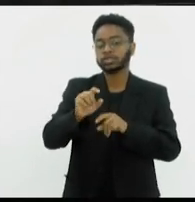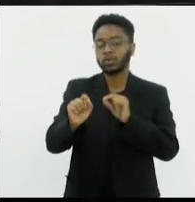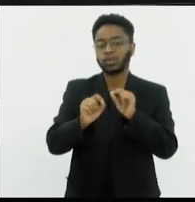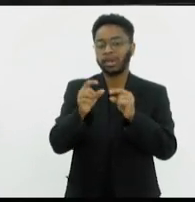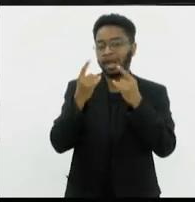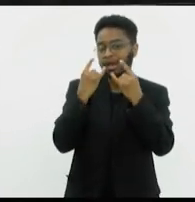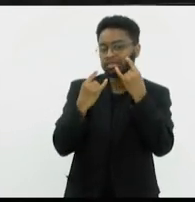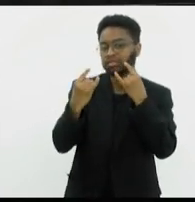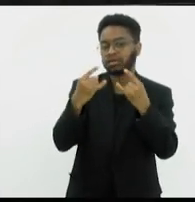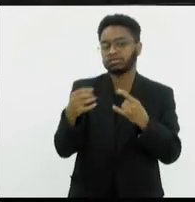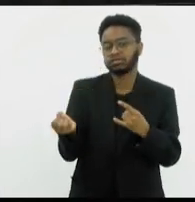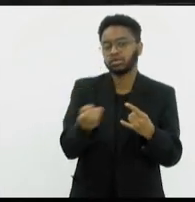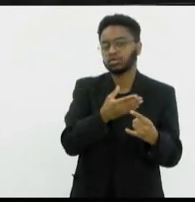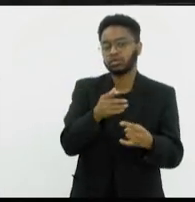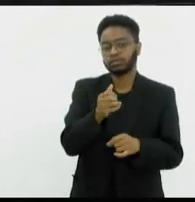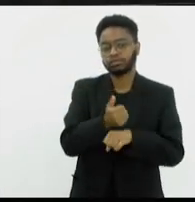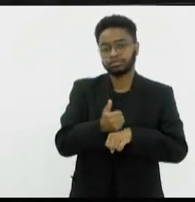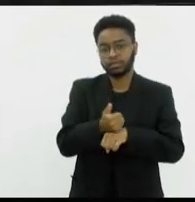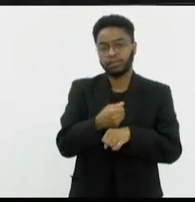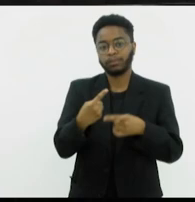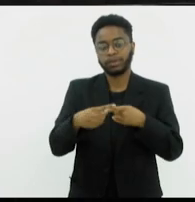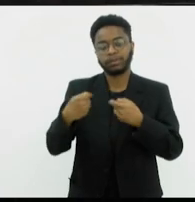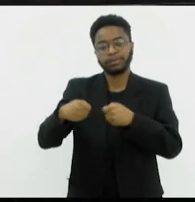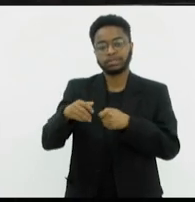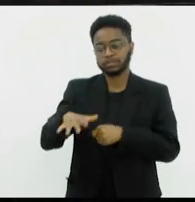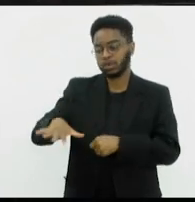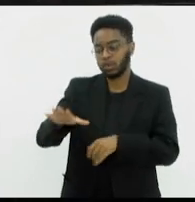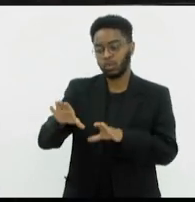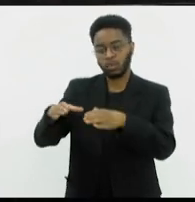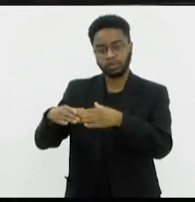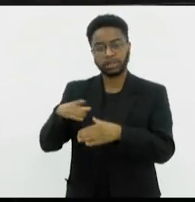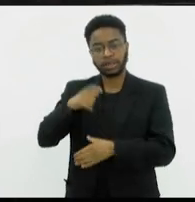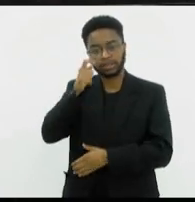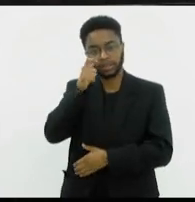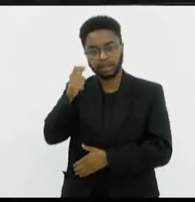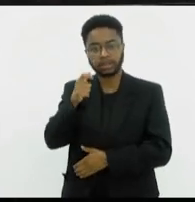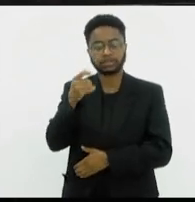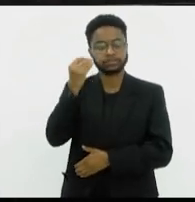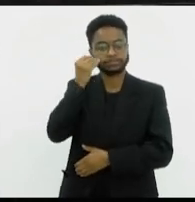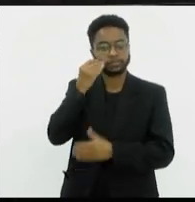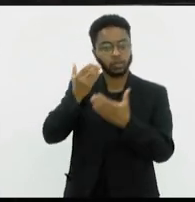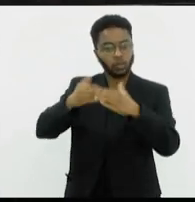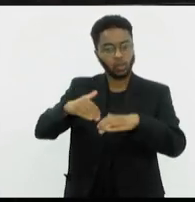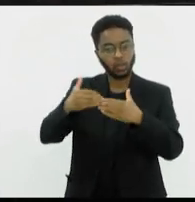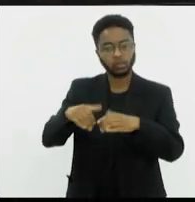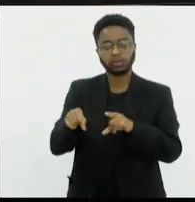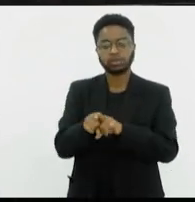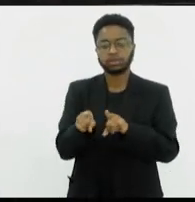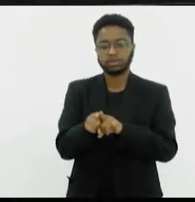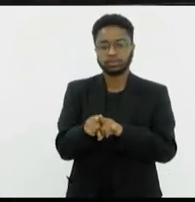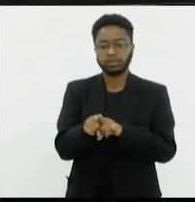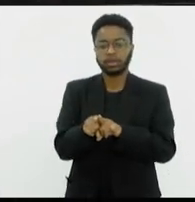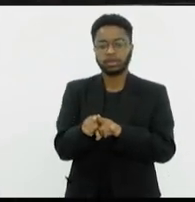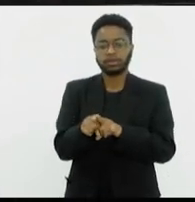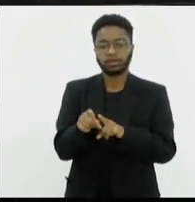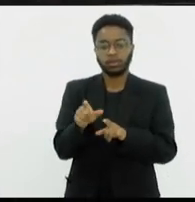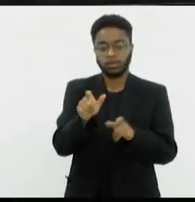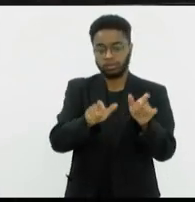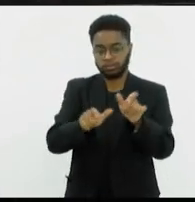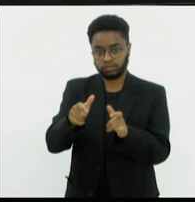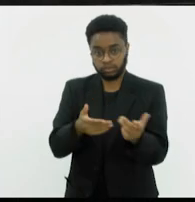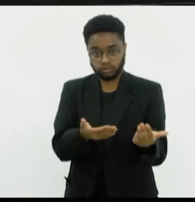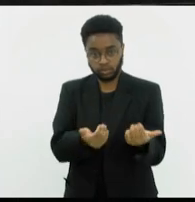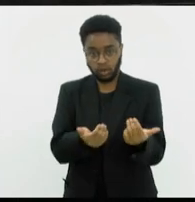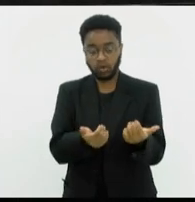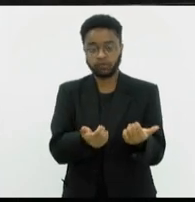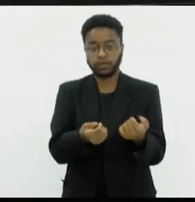novos profissionais, para que eles tenham interesse em prestar concursos públicos, para que, mais uma vez, os nossos jovens